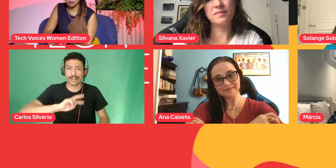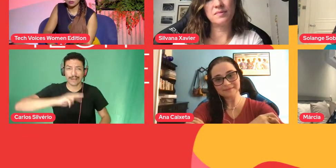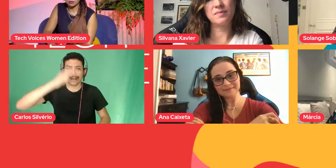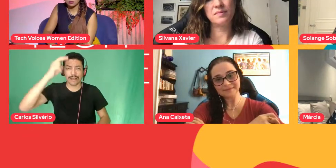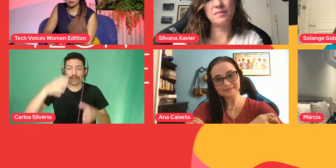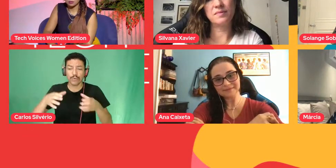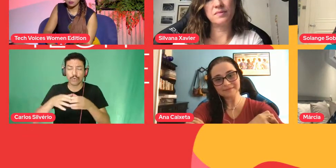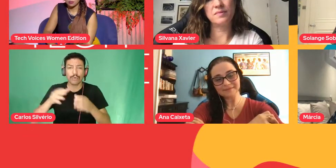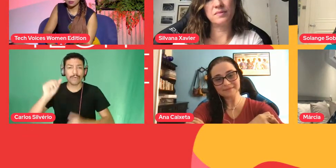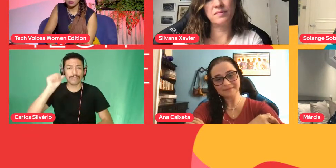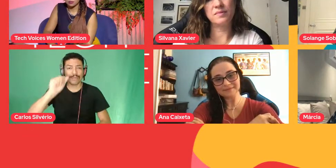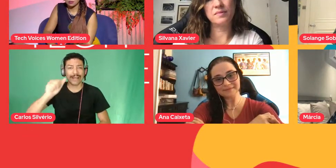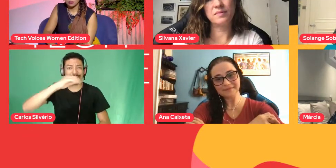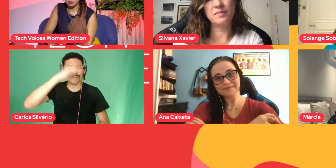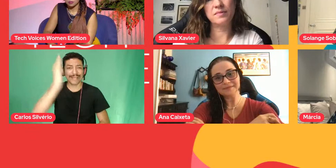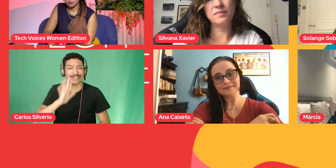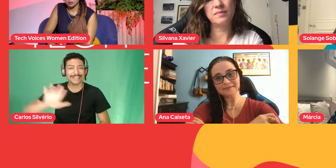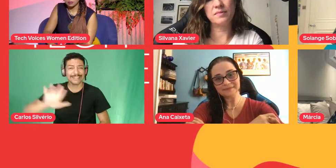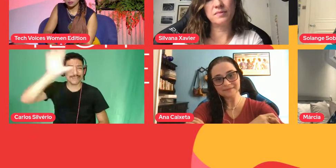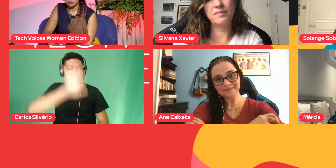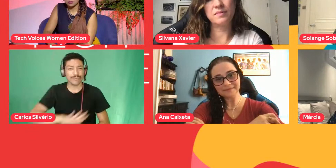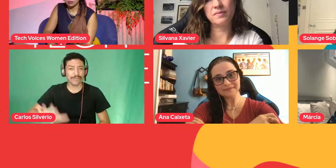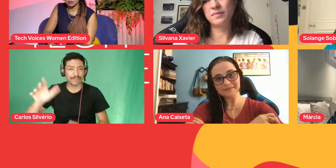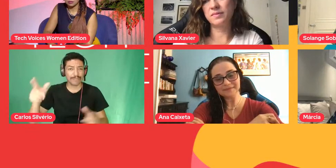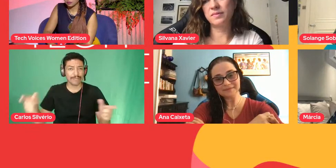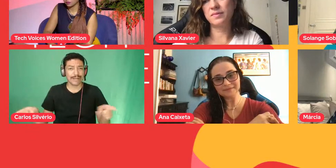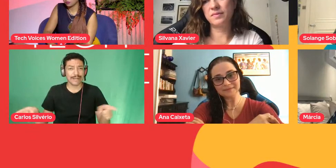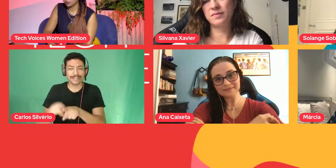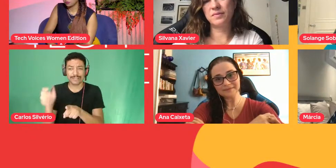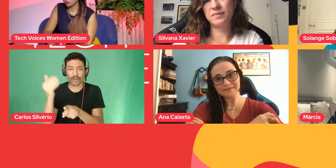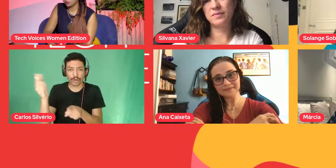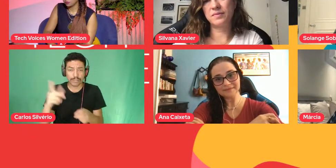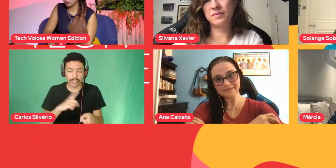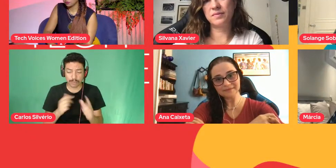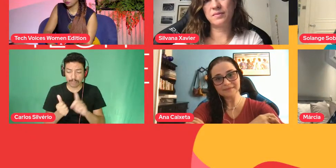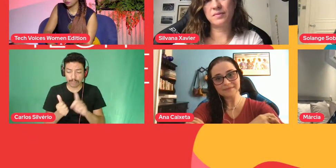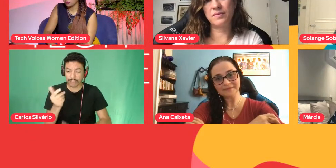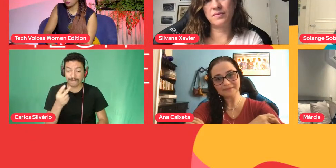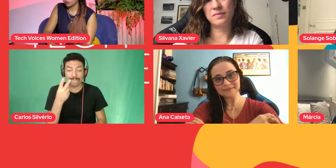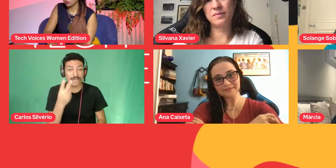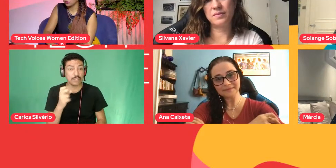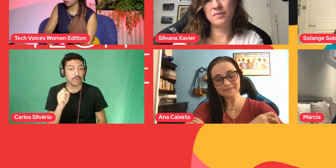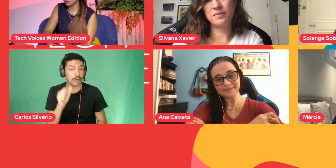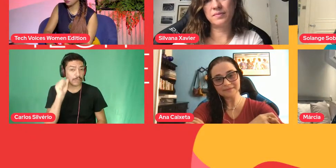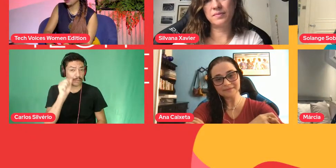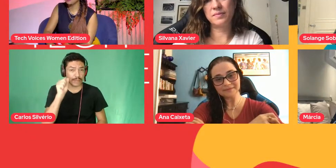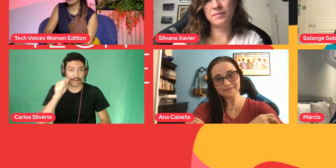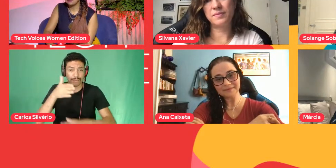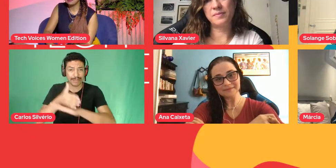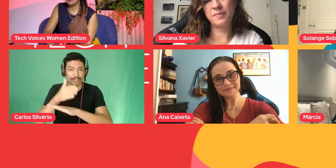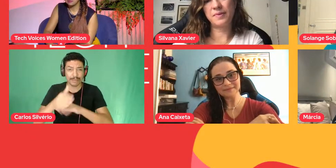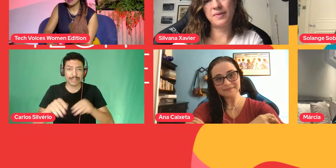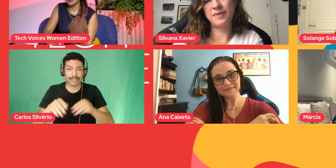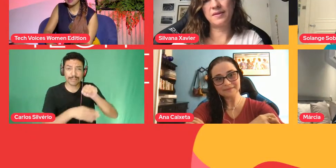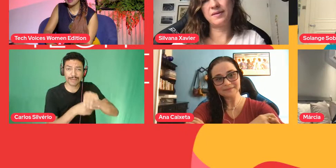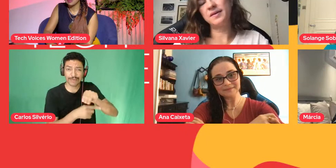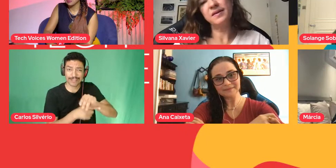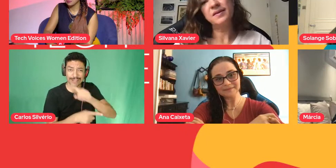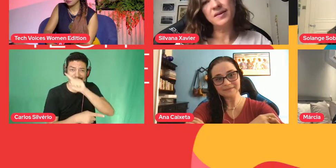do Brasil, uma parceria externa. Hoje a gente tem 28 mulheres passando por essa mentoria também, tá?